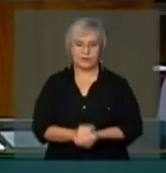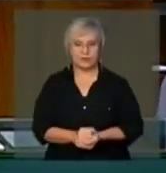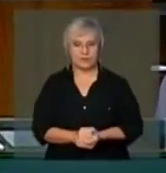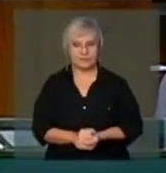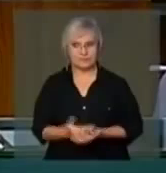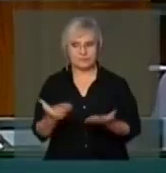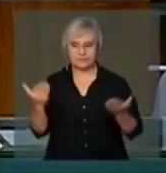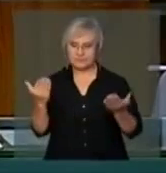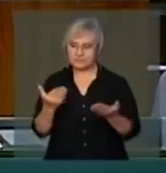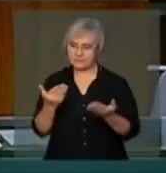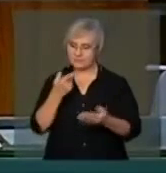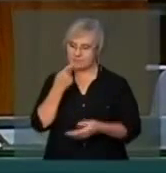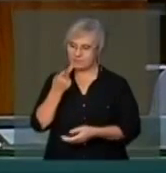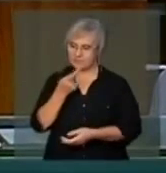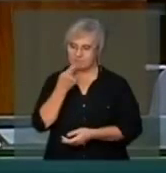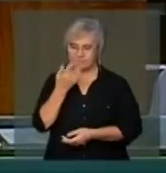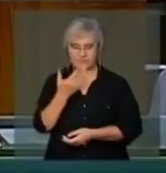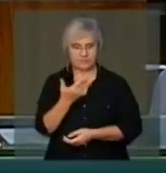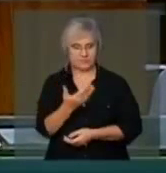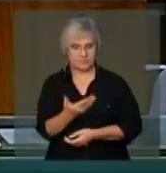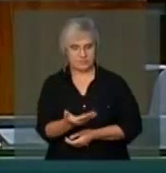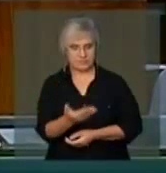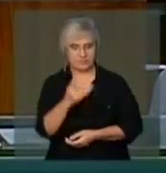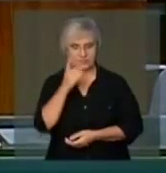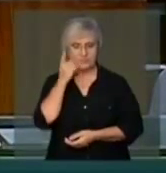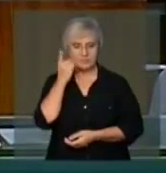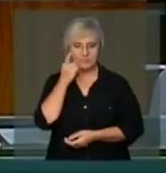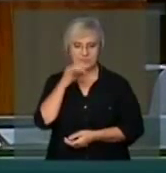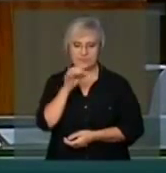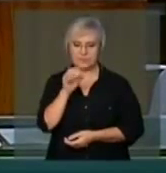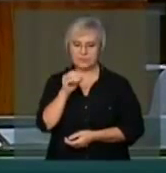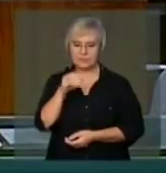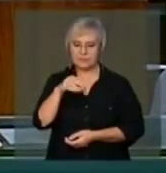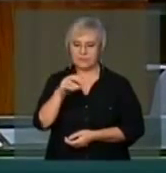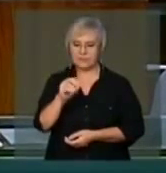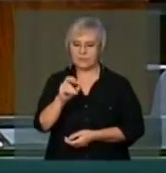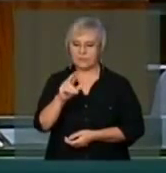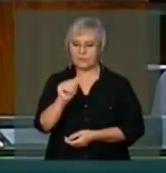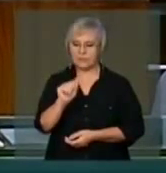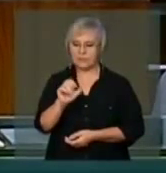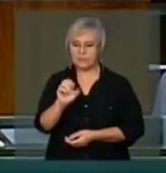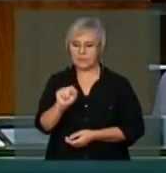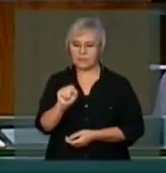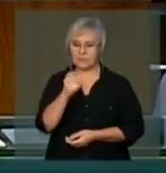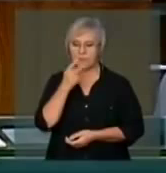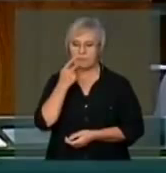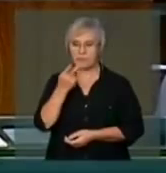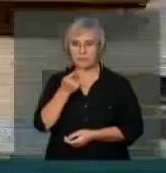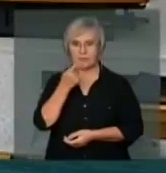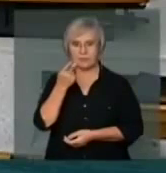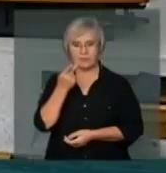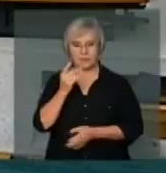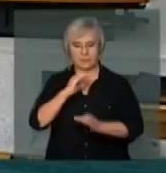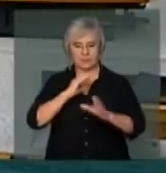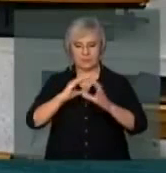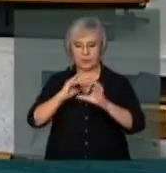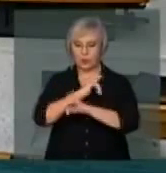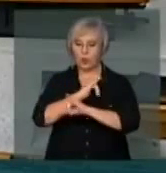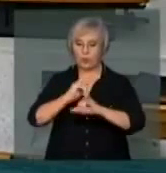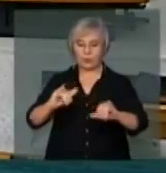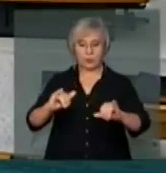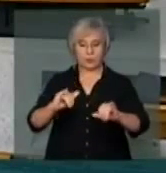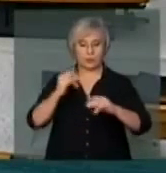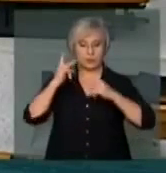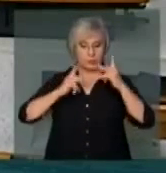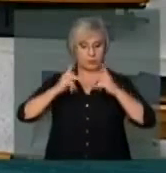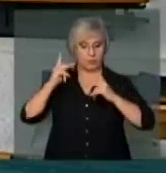Vamos agora passar a palavra para a deputada Jo Moraes, que falará pela comunicação parlamentar